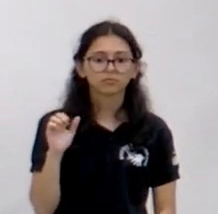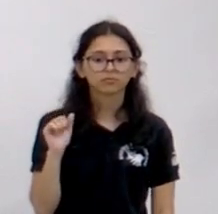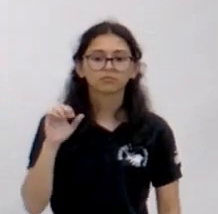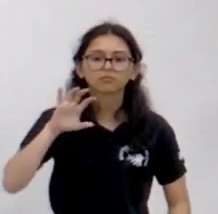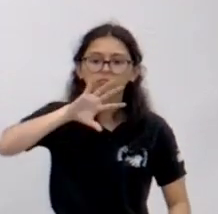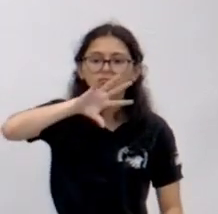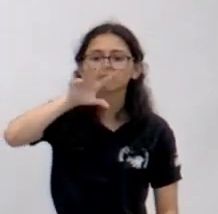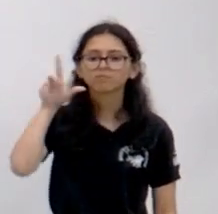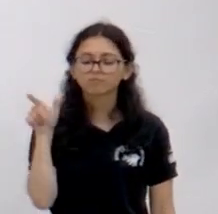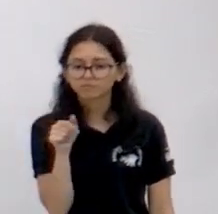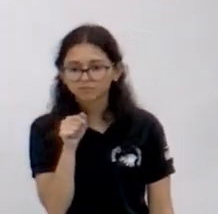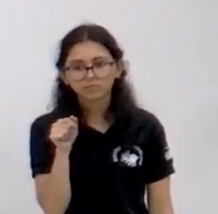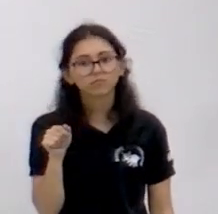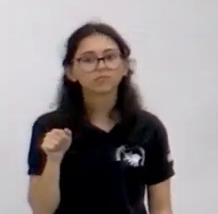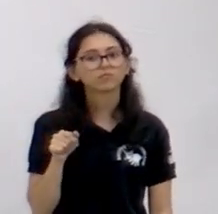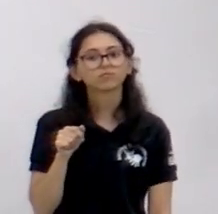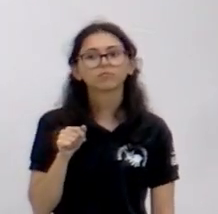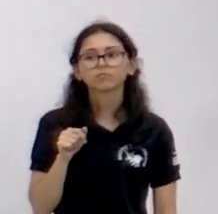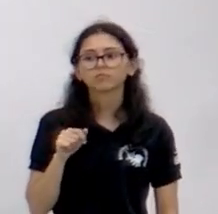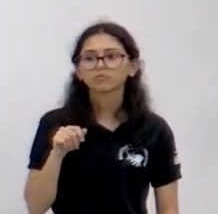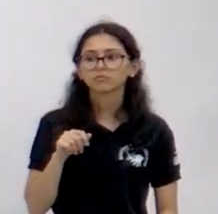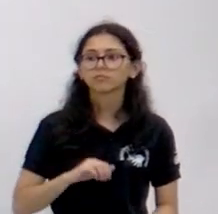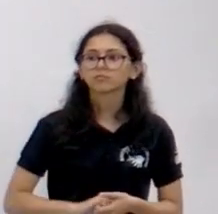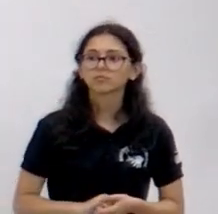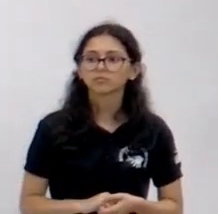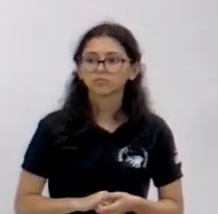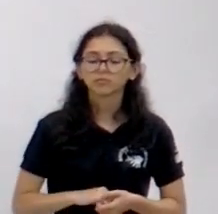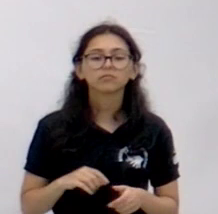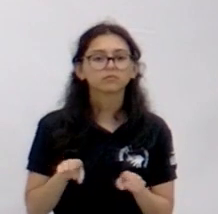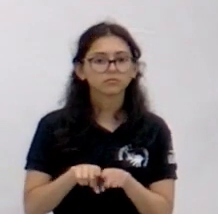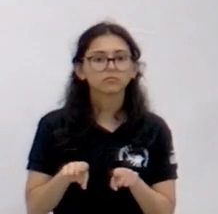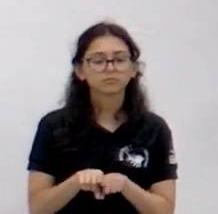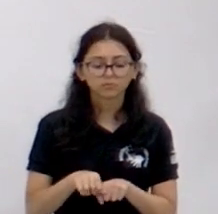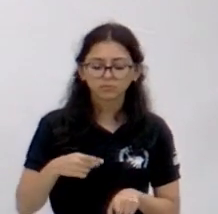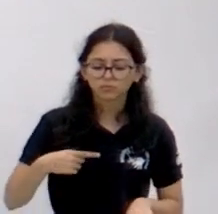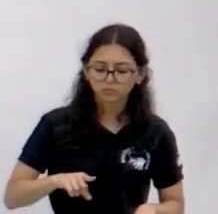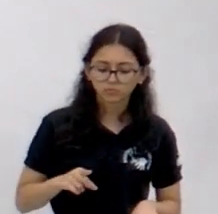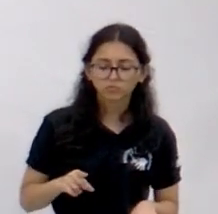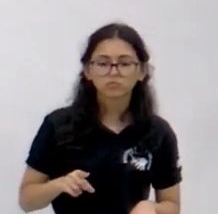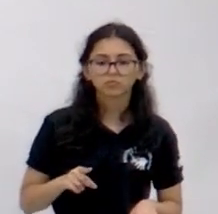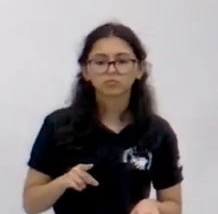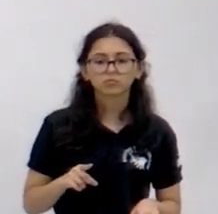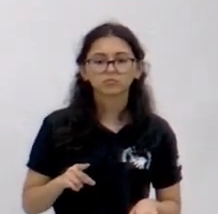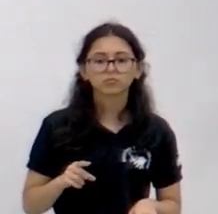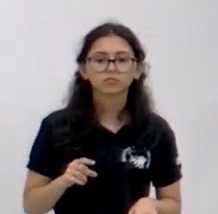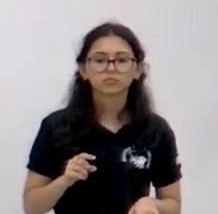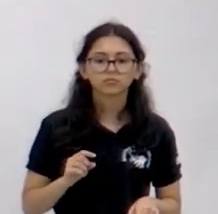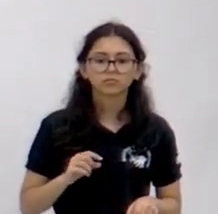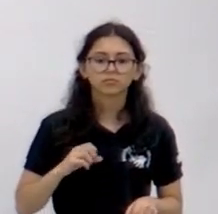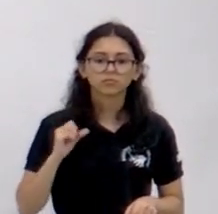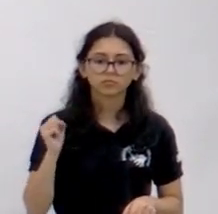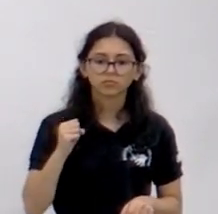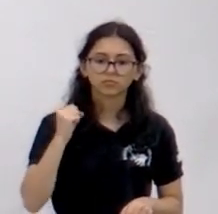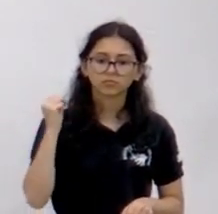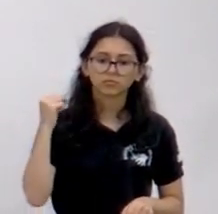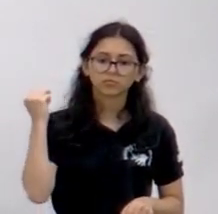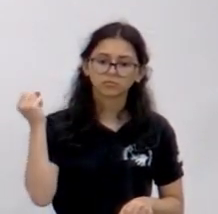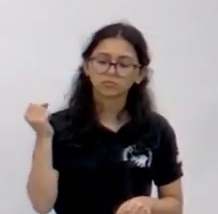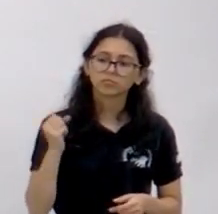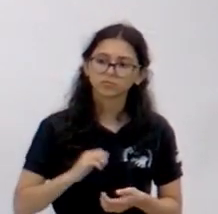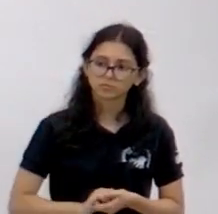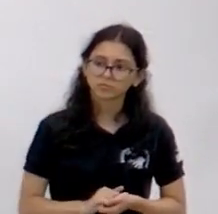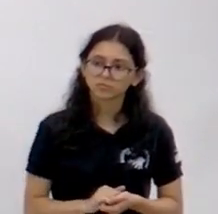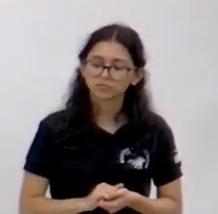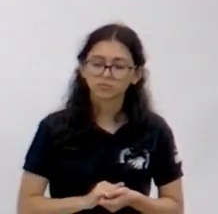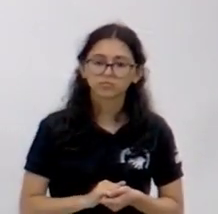fala do gigante Golias, este circunciso filisteu será como um deles, porquanto afrontou